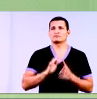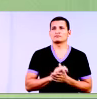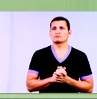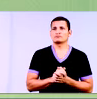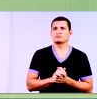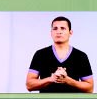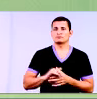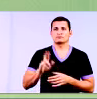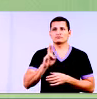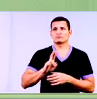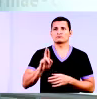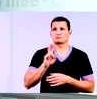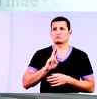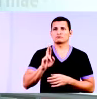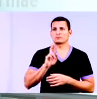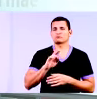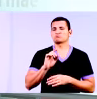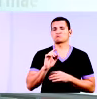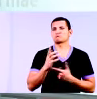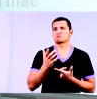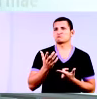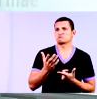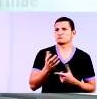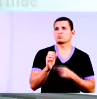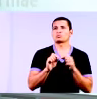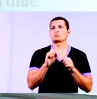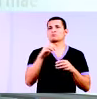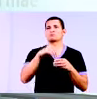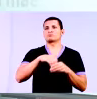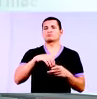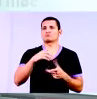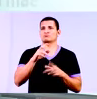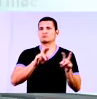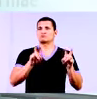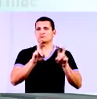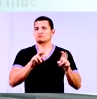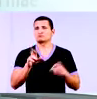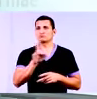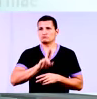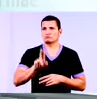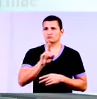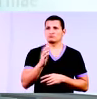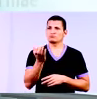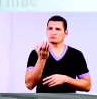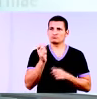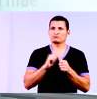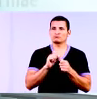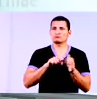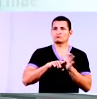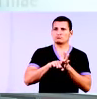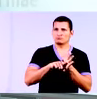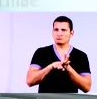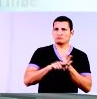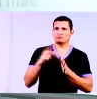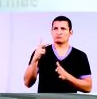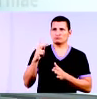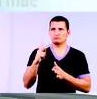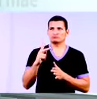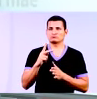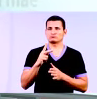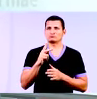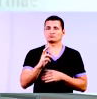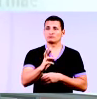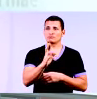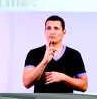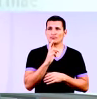Para o usuário não interessa o que está acontecendo dentro do computador, quantos bits, quantos bytes, o que o usuário quer é fazer a pesquisa dele e trazer o